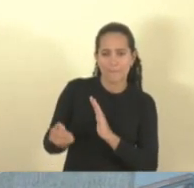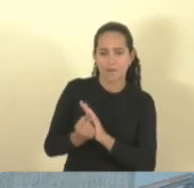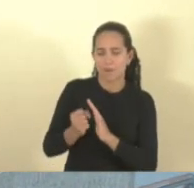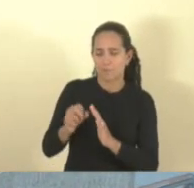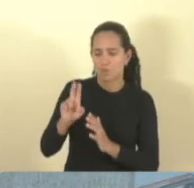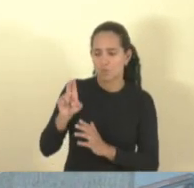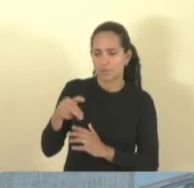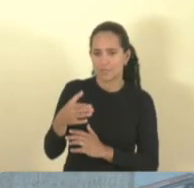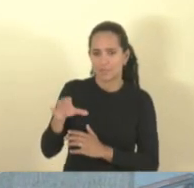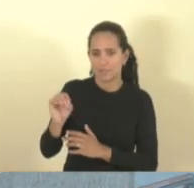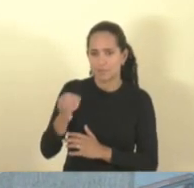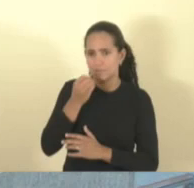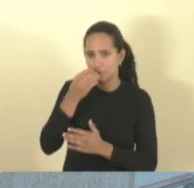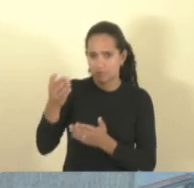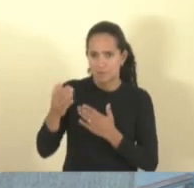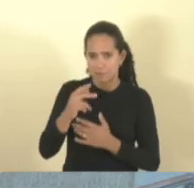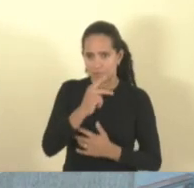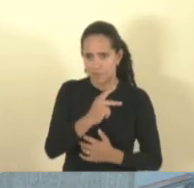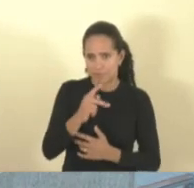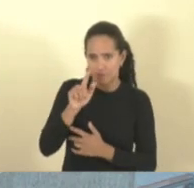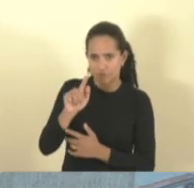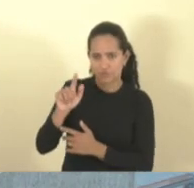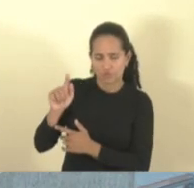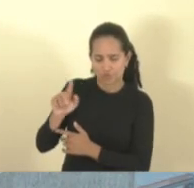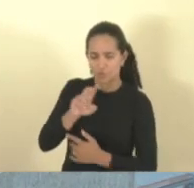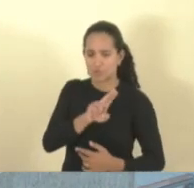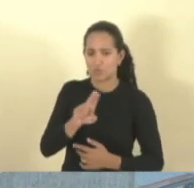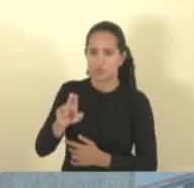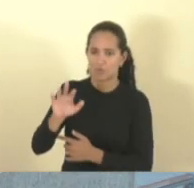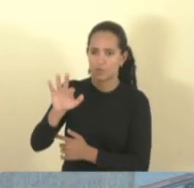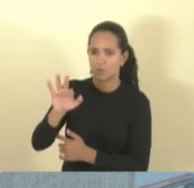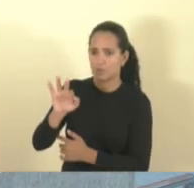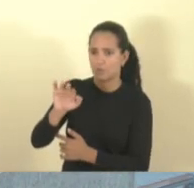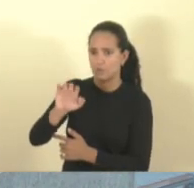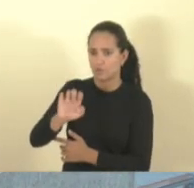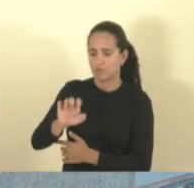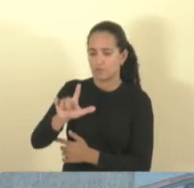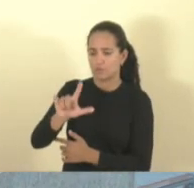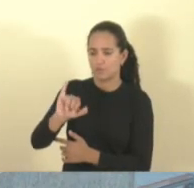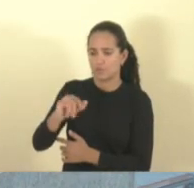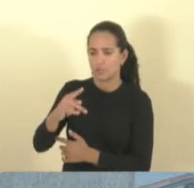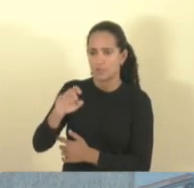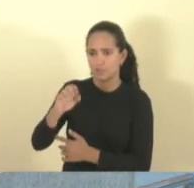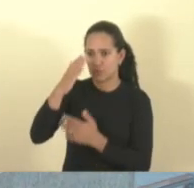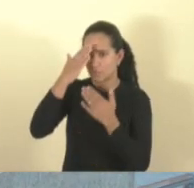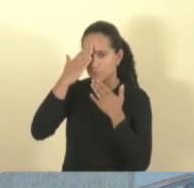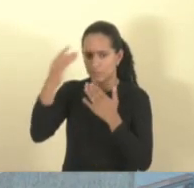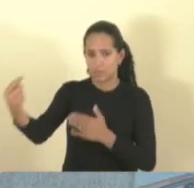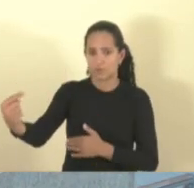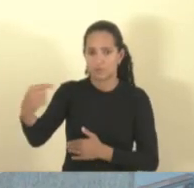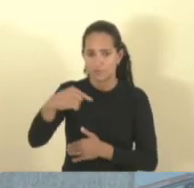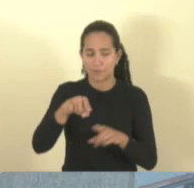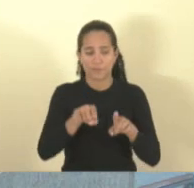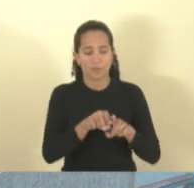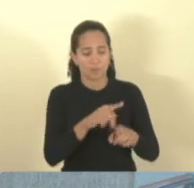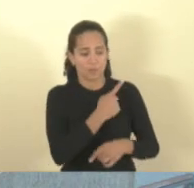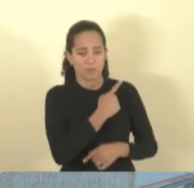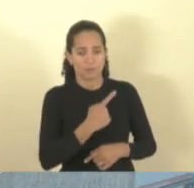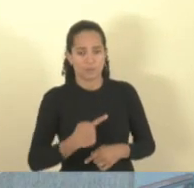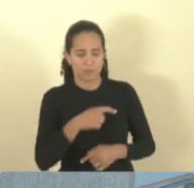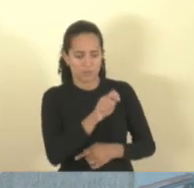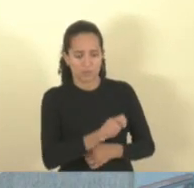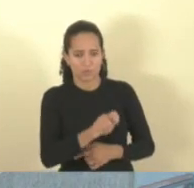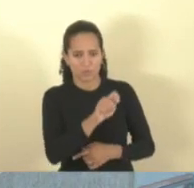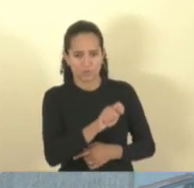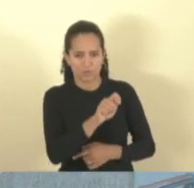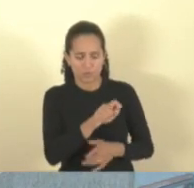EPPGG a nível federal, que é o Felipe. Obrigada, Felipe, pela sua presença. O presidente da Associação dos Consultores